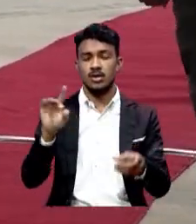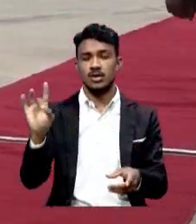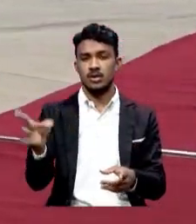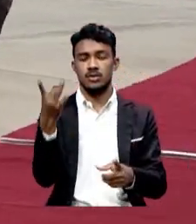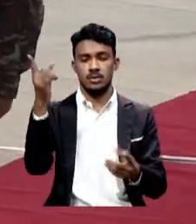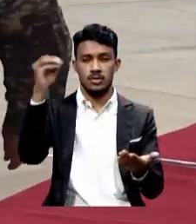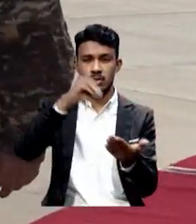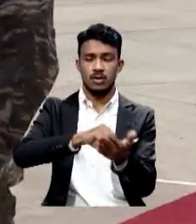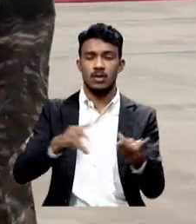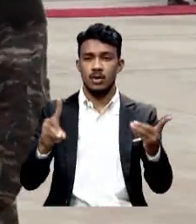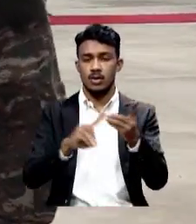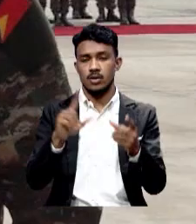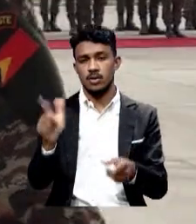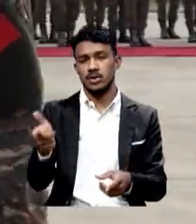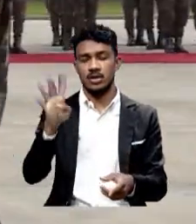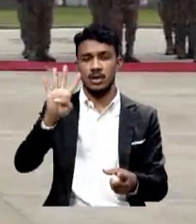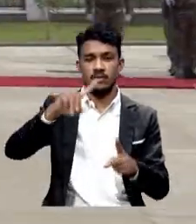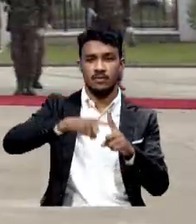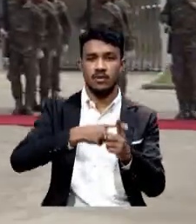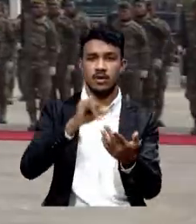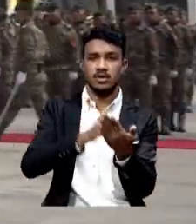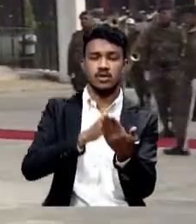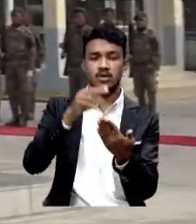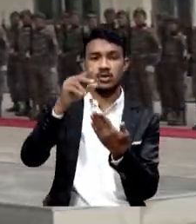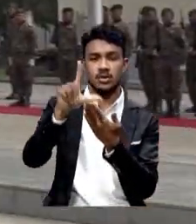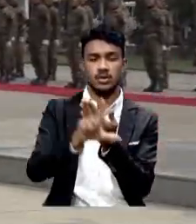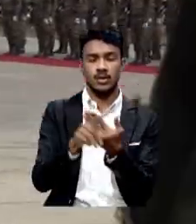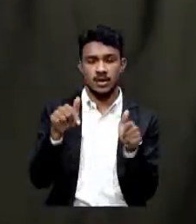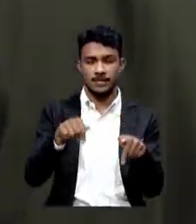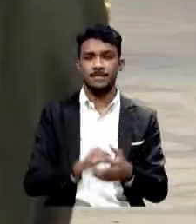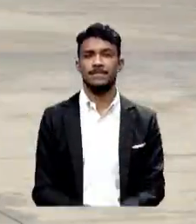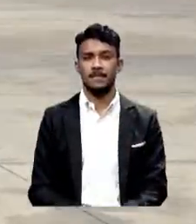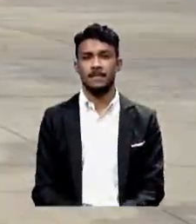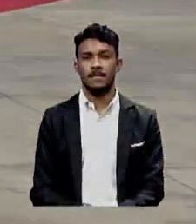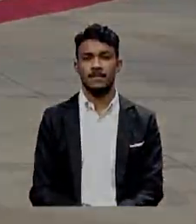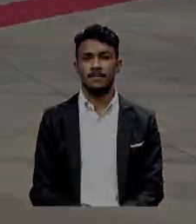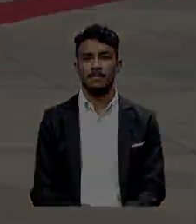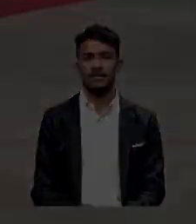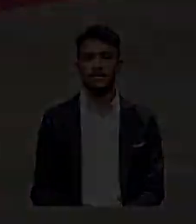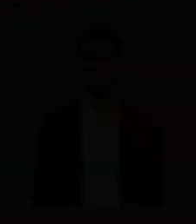aloron ruanulo resin hat fulan zulune. Bem-vinda, Ximenes, GMN.